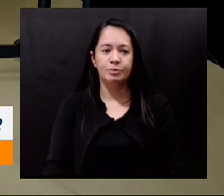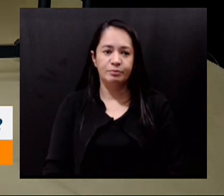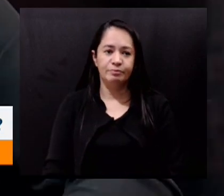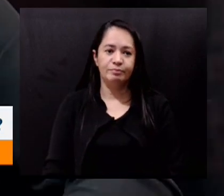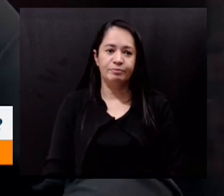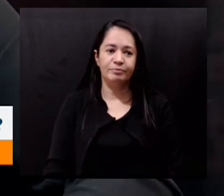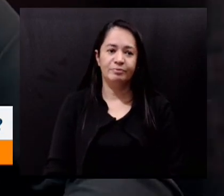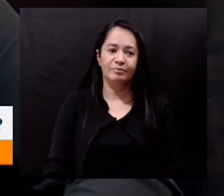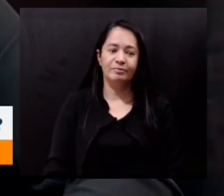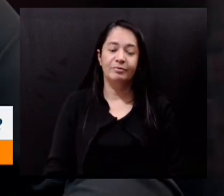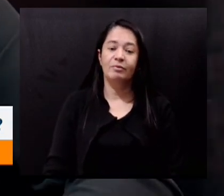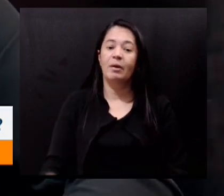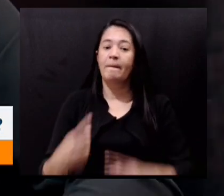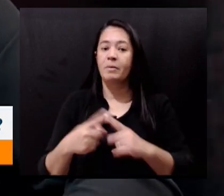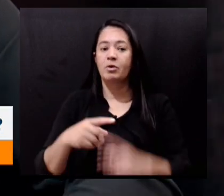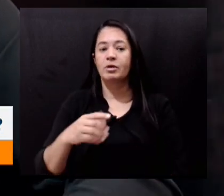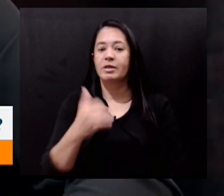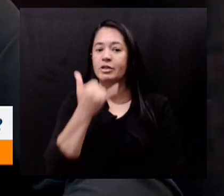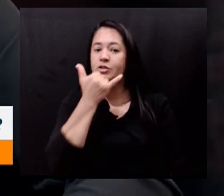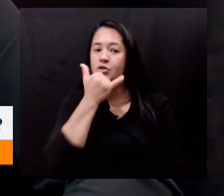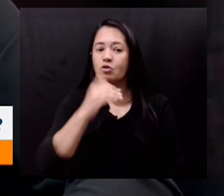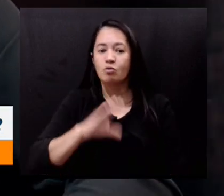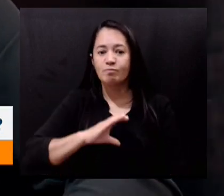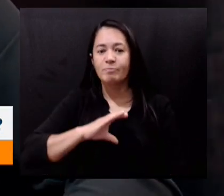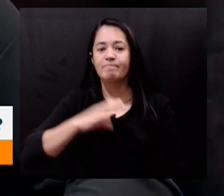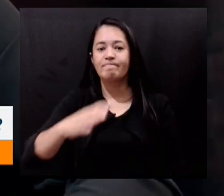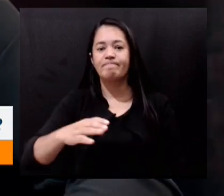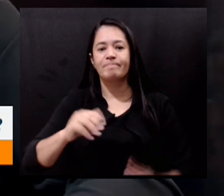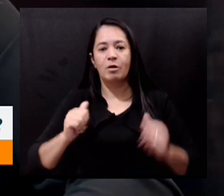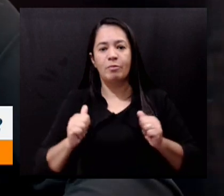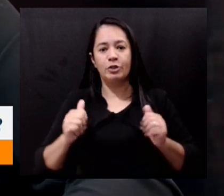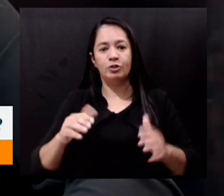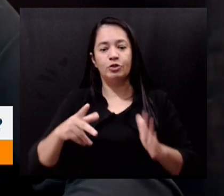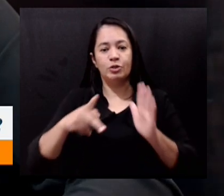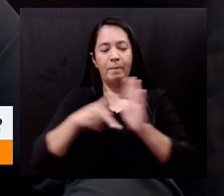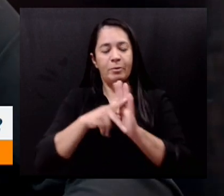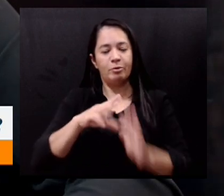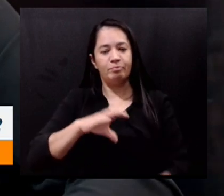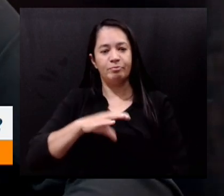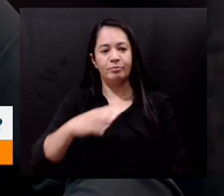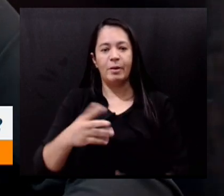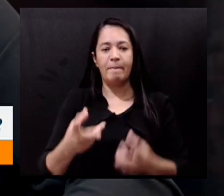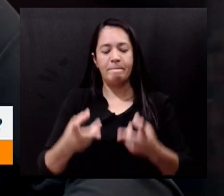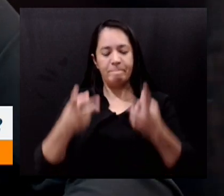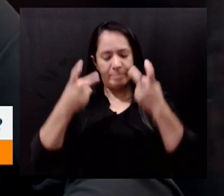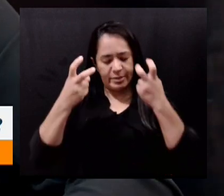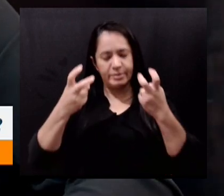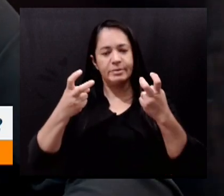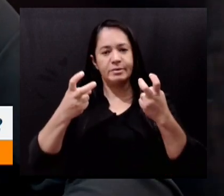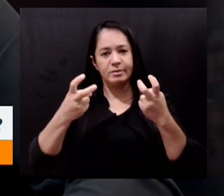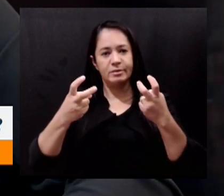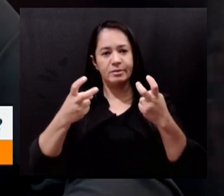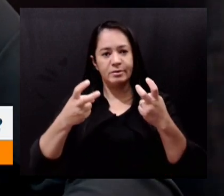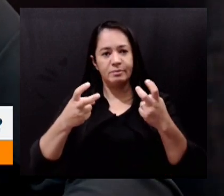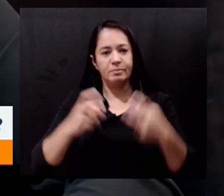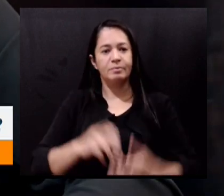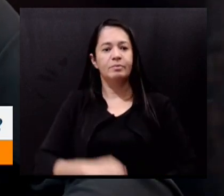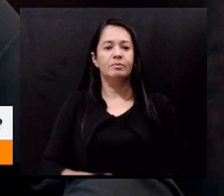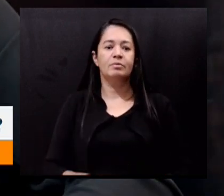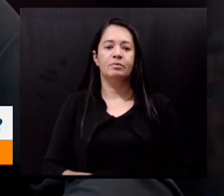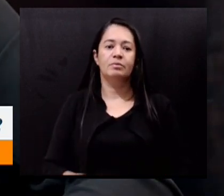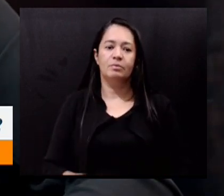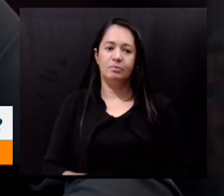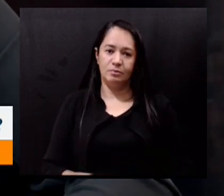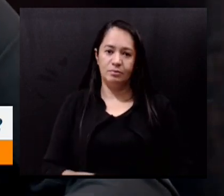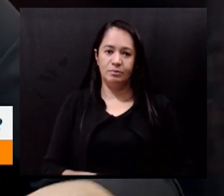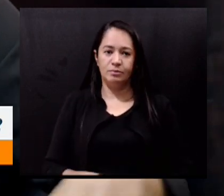coragem, Hum. né, eu diria. E é reconhecer que, como